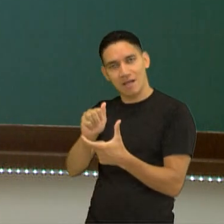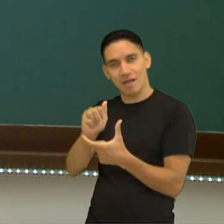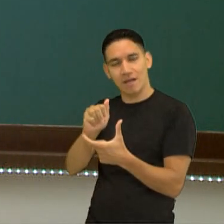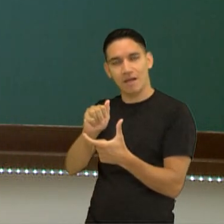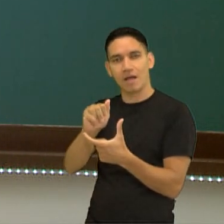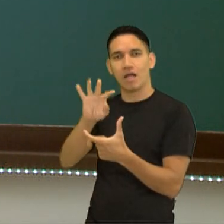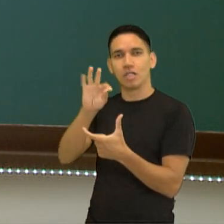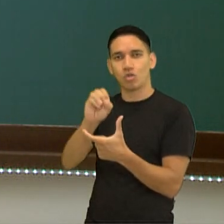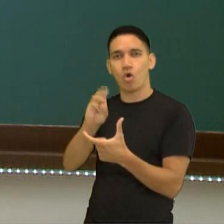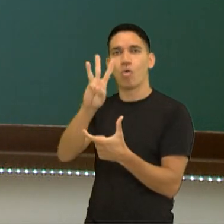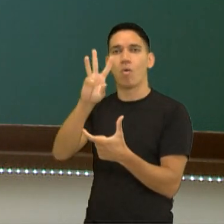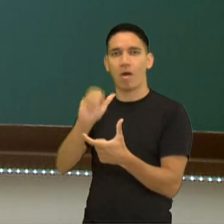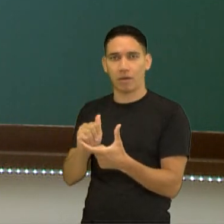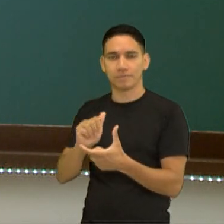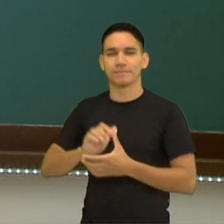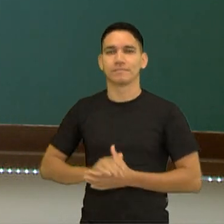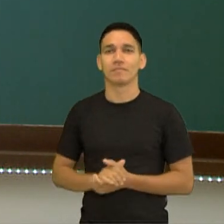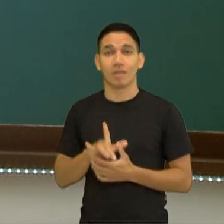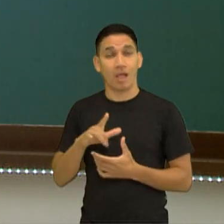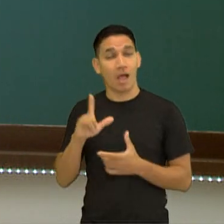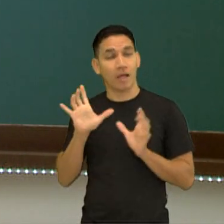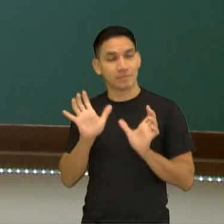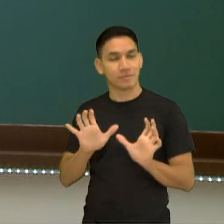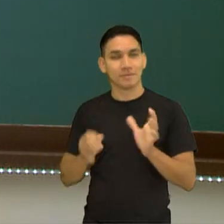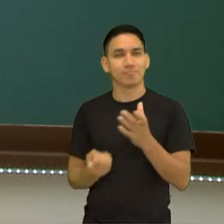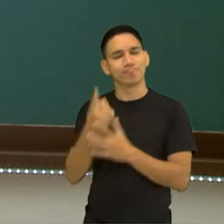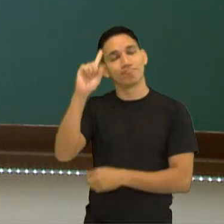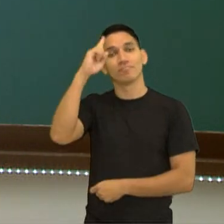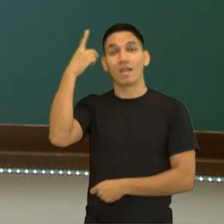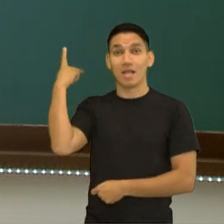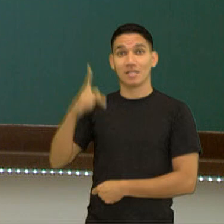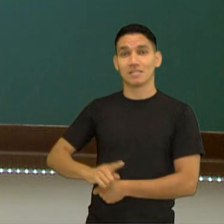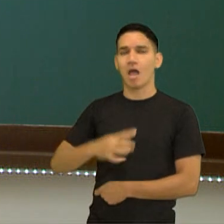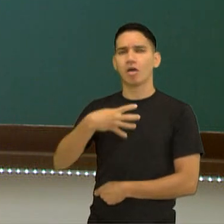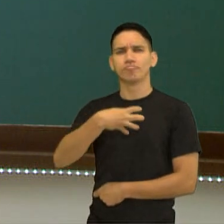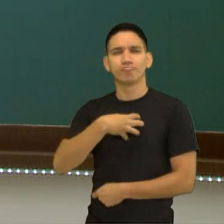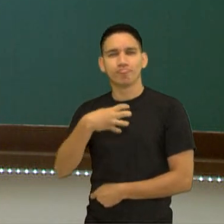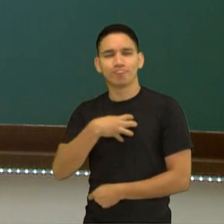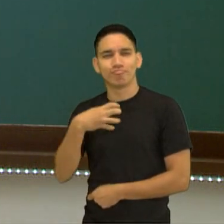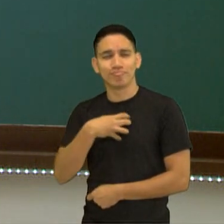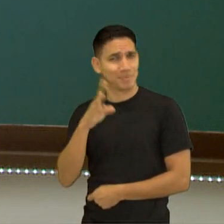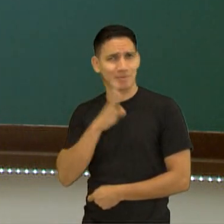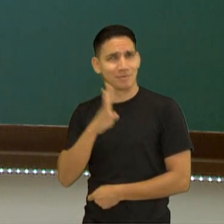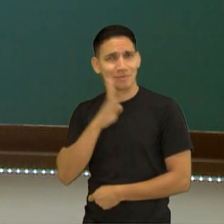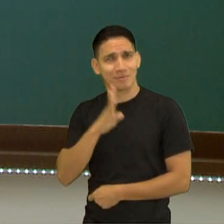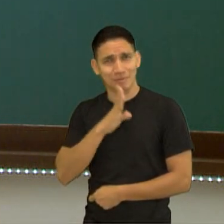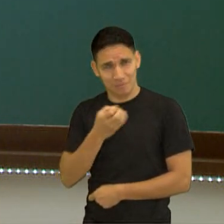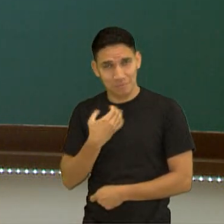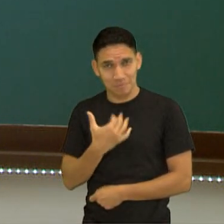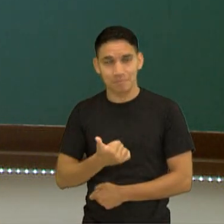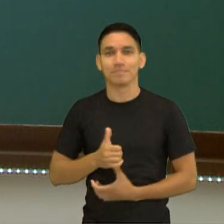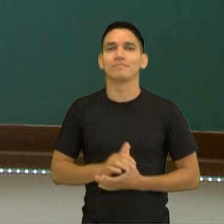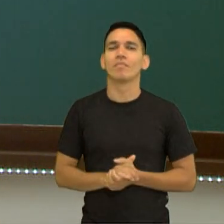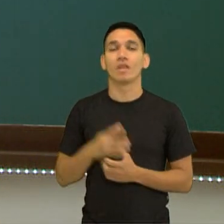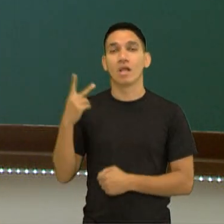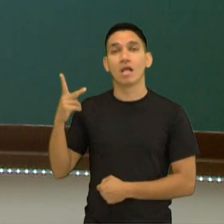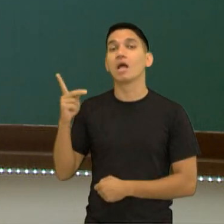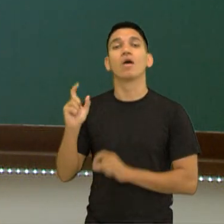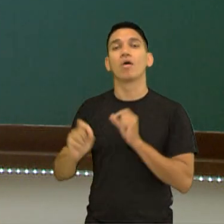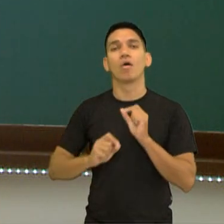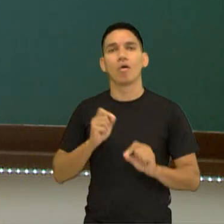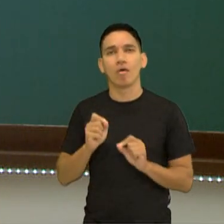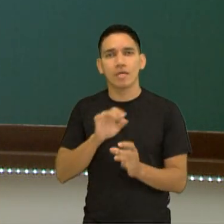juntaram para sair o nome do mascote. E ele tem uma personalidade muito bacana, né? Que, na verdade,